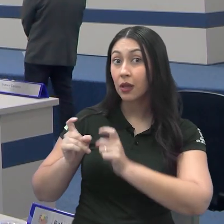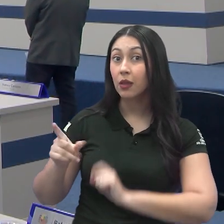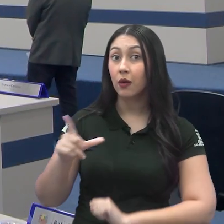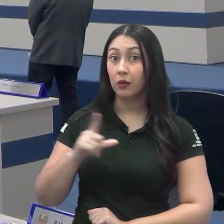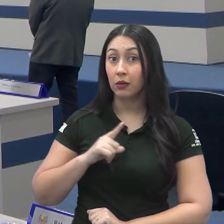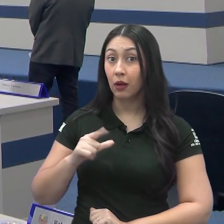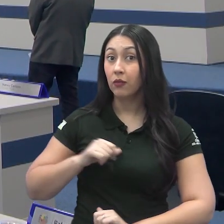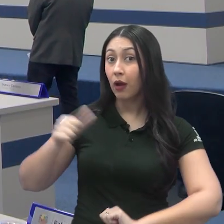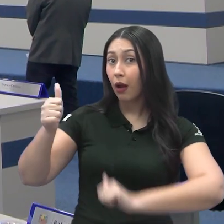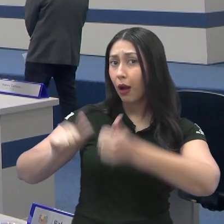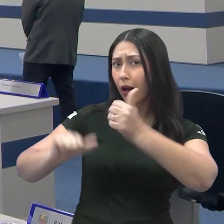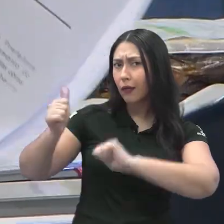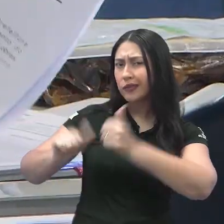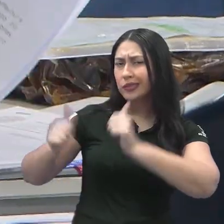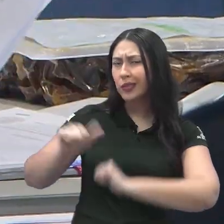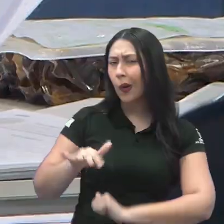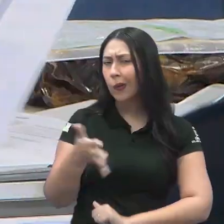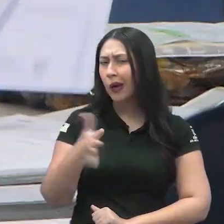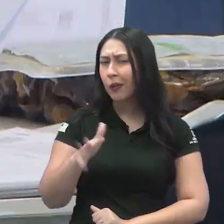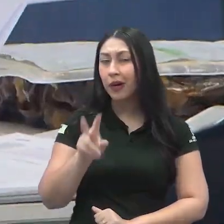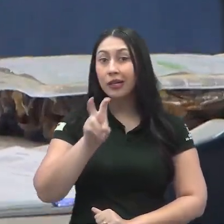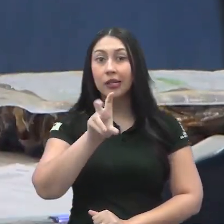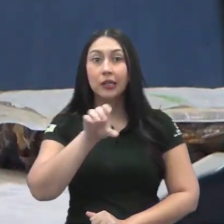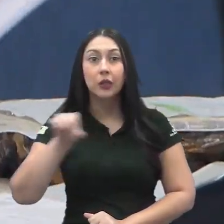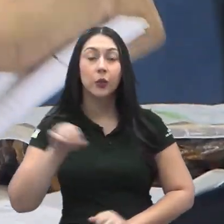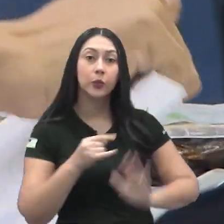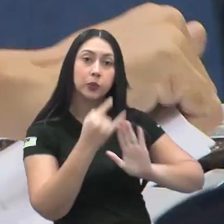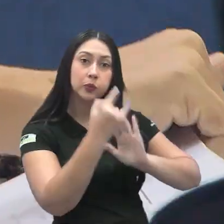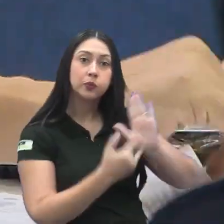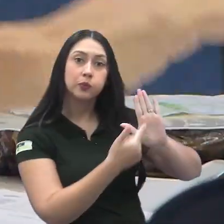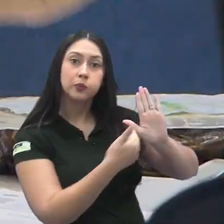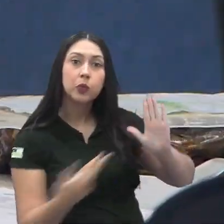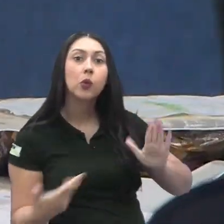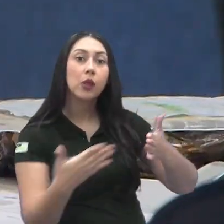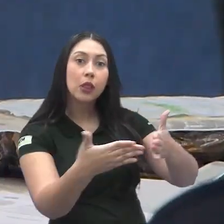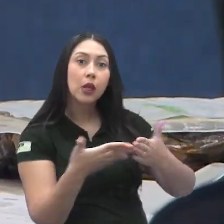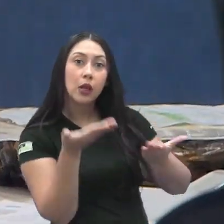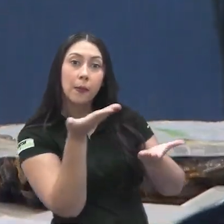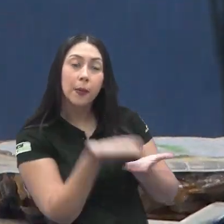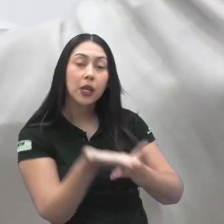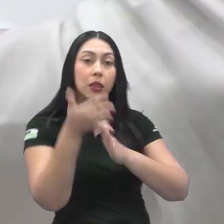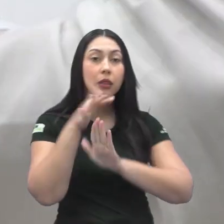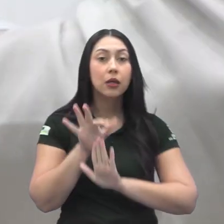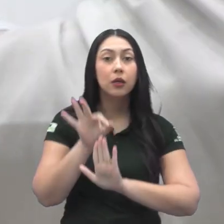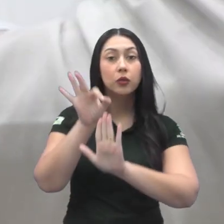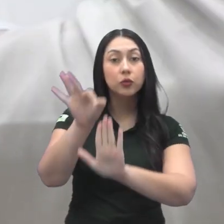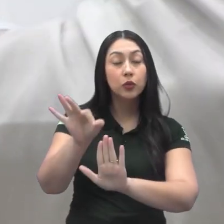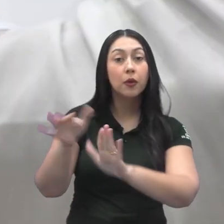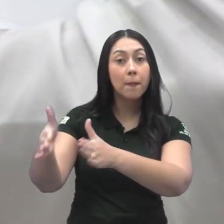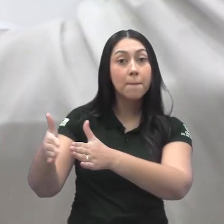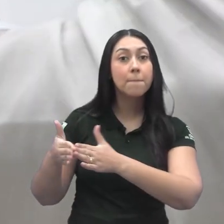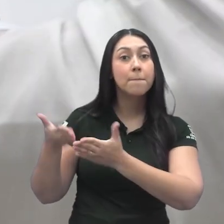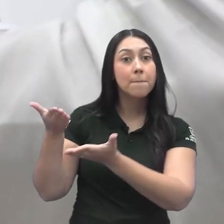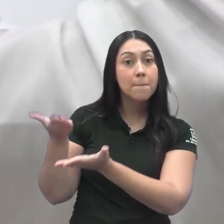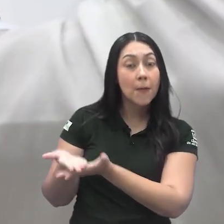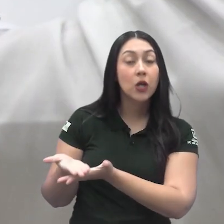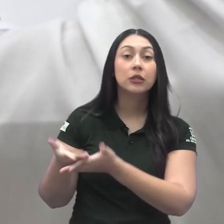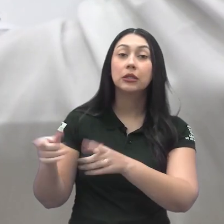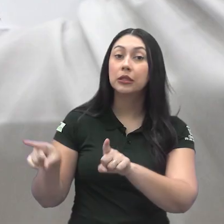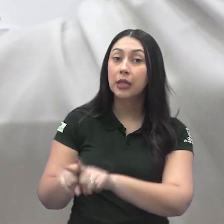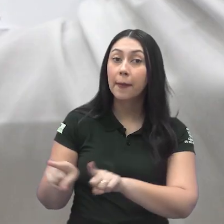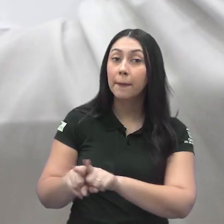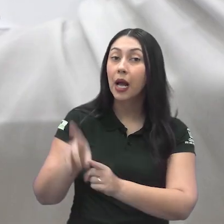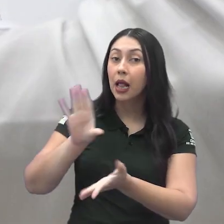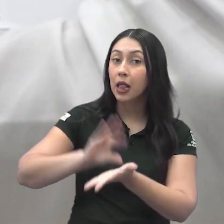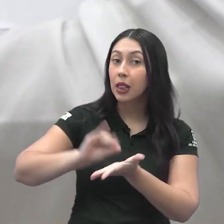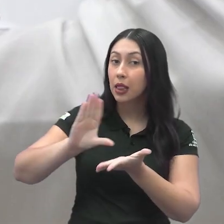ano contou com a análise de quase 500 documentos, entre requerimentos, indicações, moções e atas